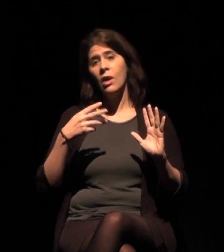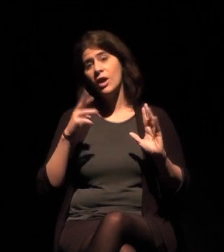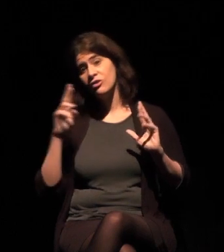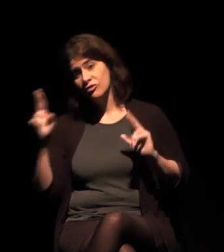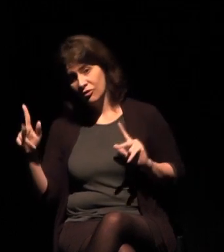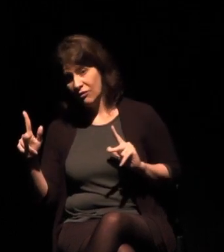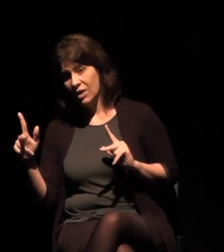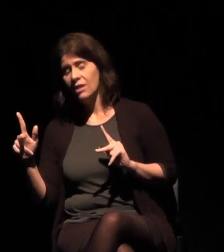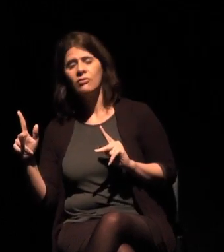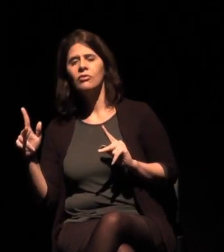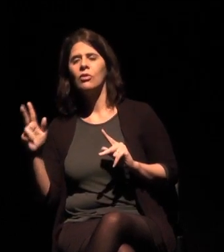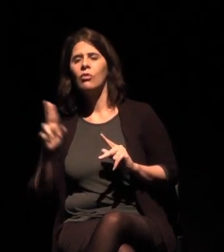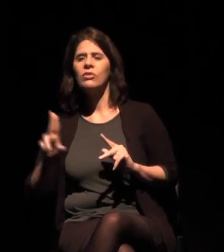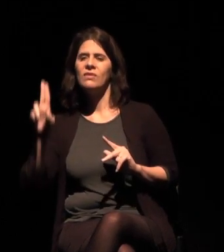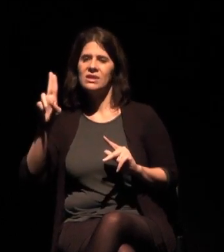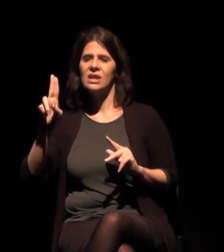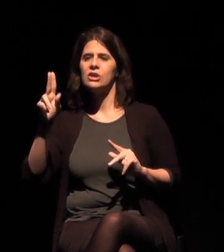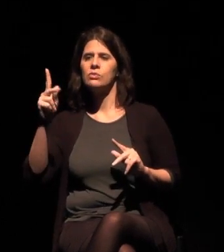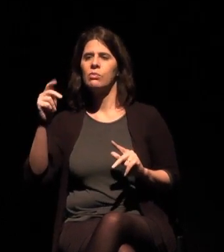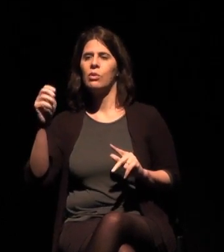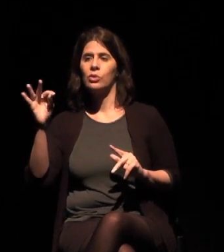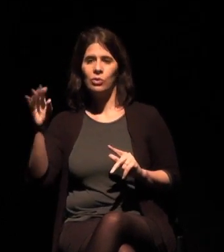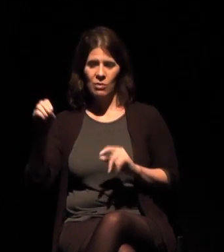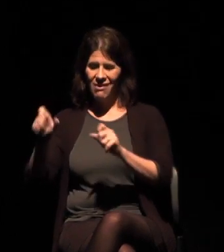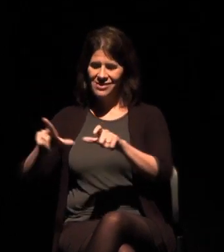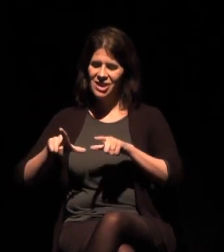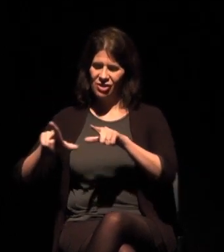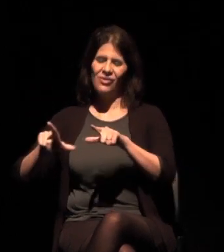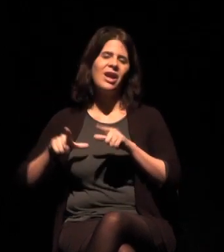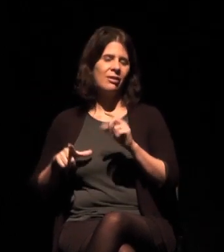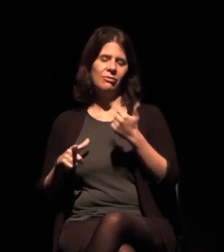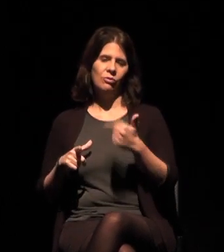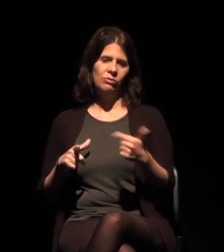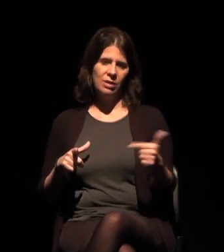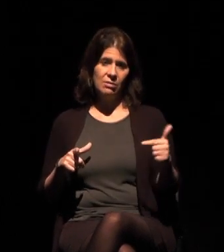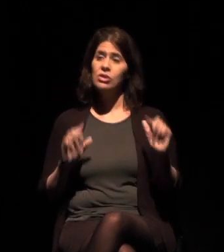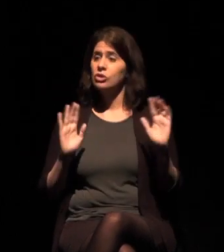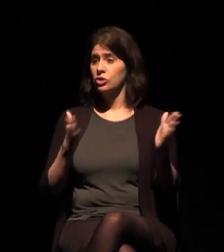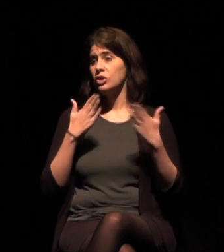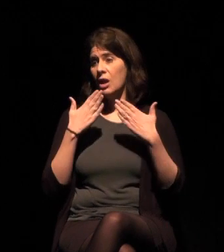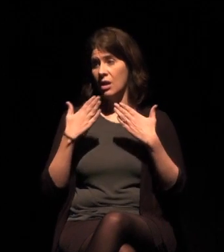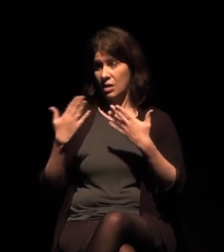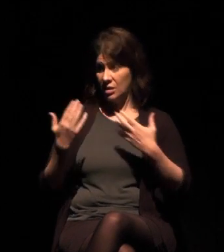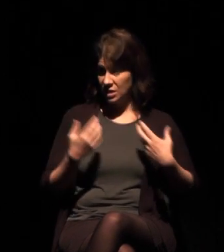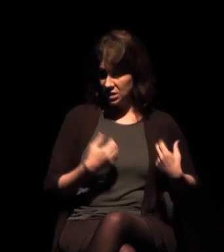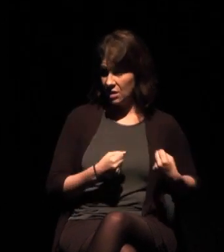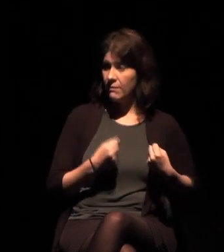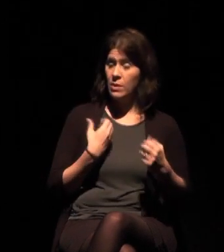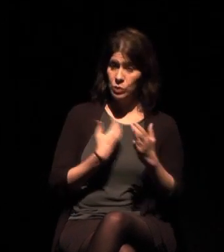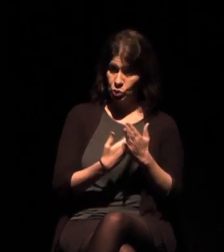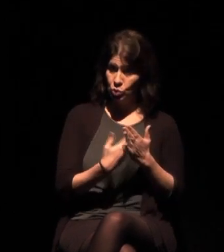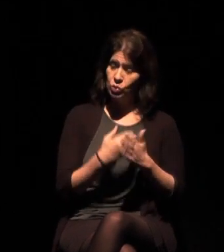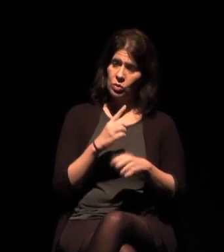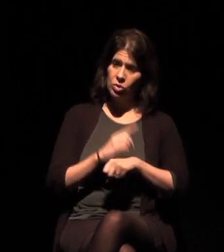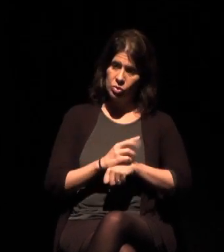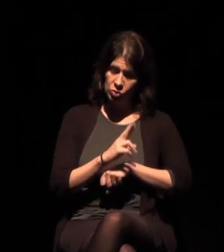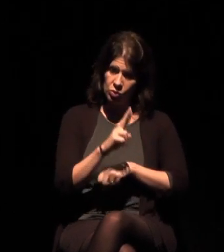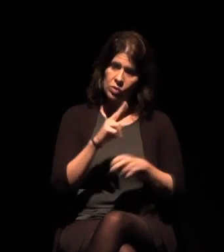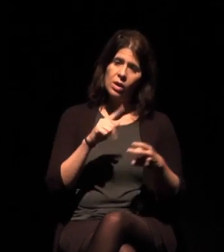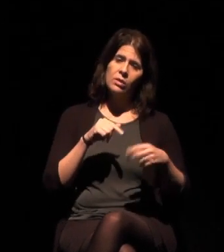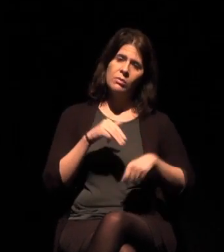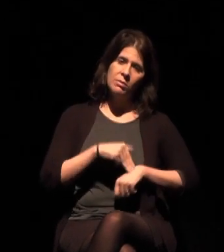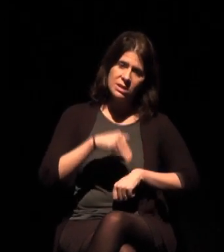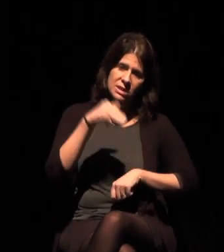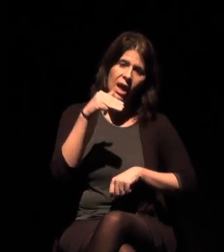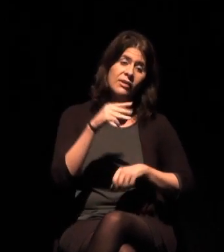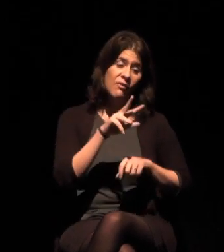do porto nós não confiamos grau o que nós recebemos muitas vezes já recebemos muitos estudantes de doutoramento e de mestrado que vai